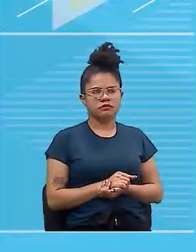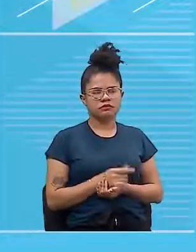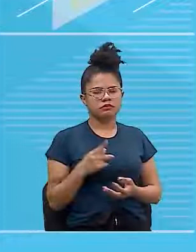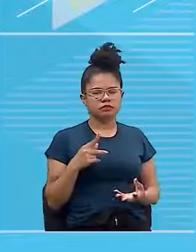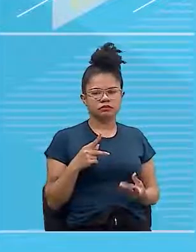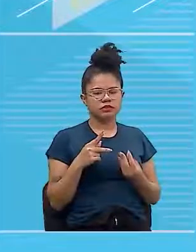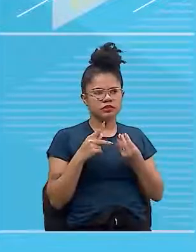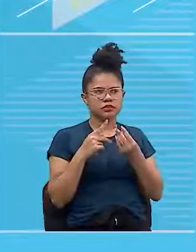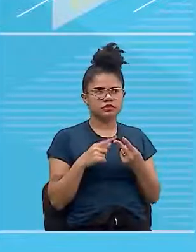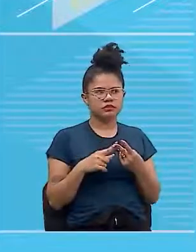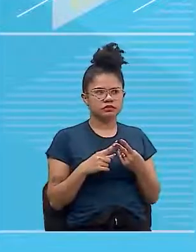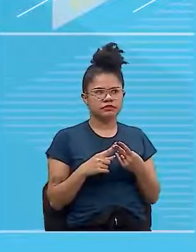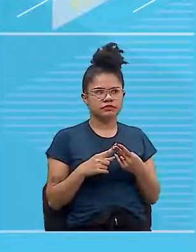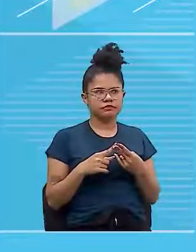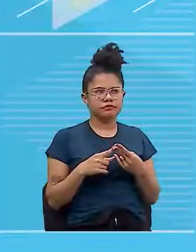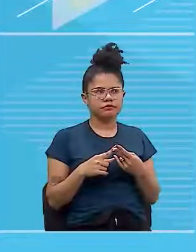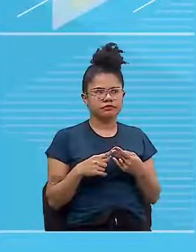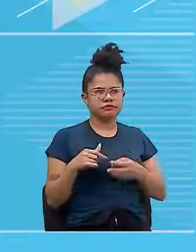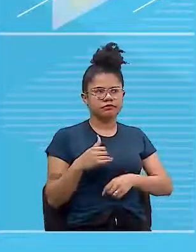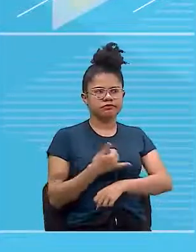carboidratos e lipídios